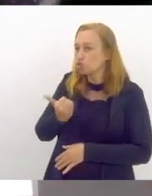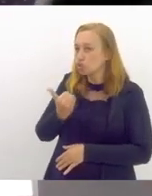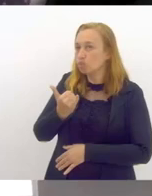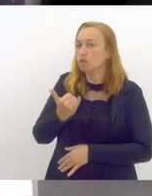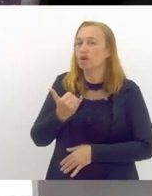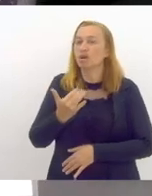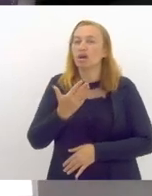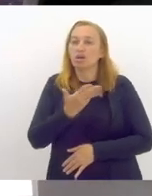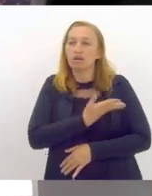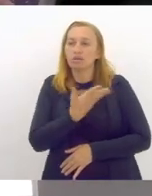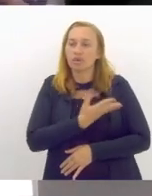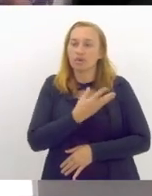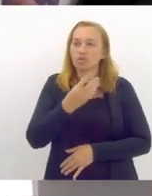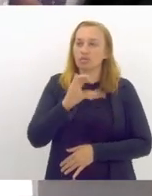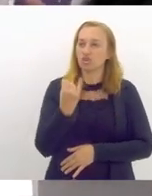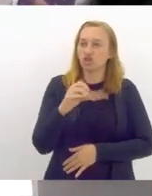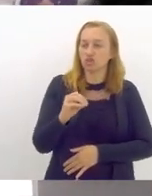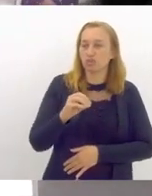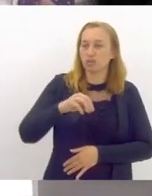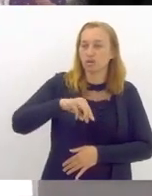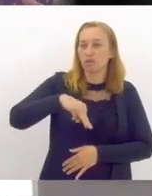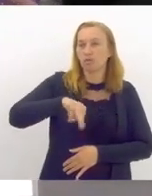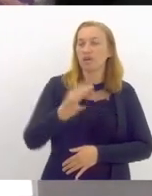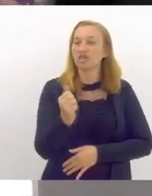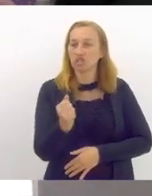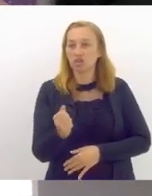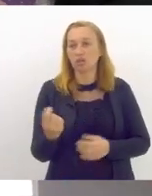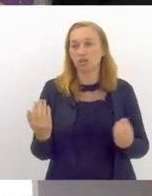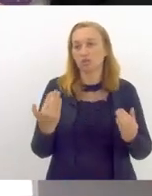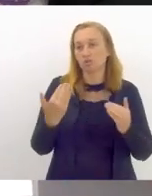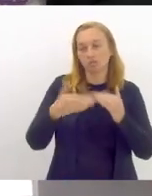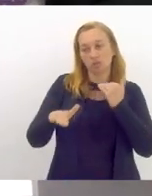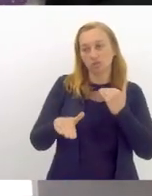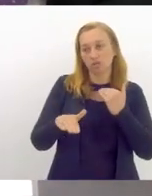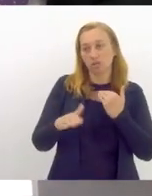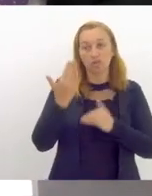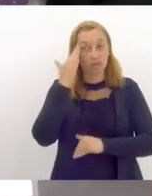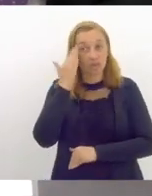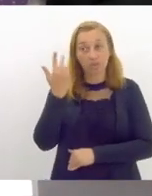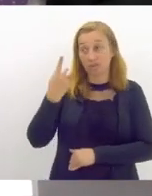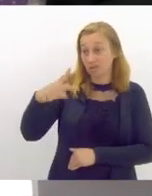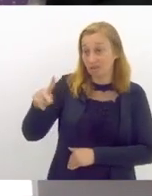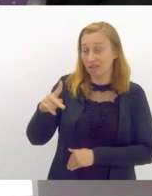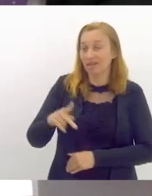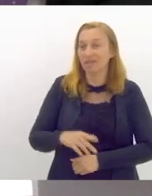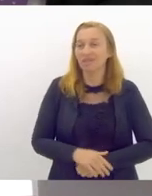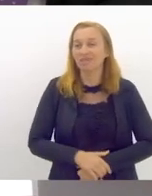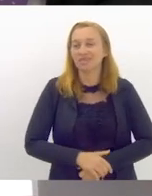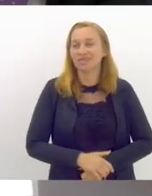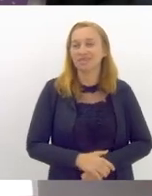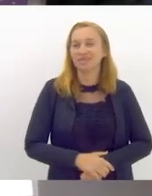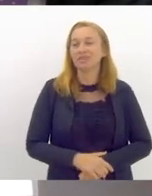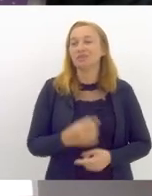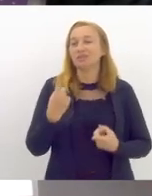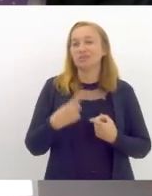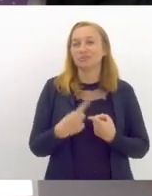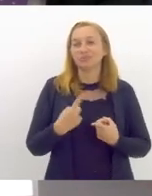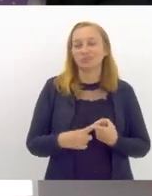meu irmão Chico Machado que Eu discordo do entendimento vou usar outra palavra porque